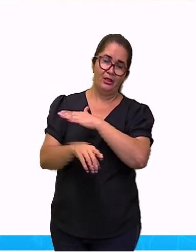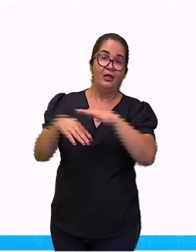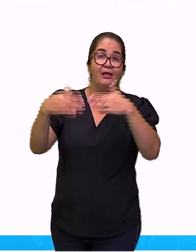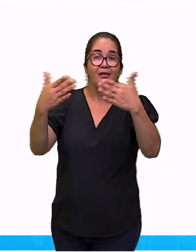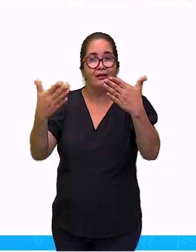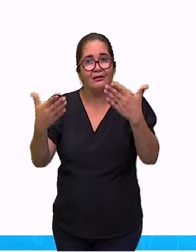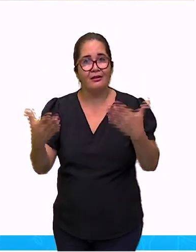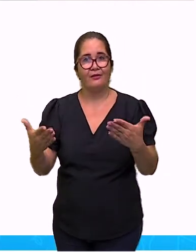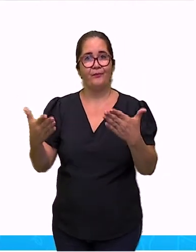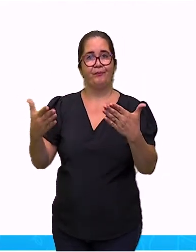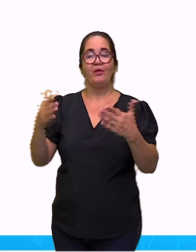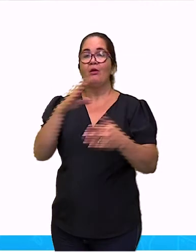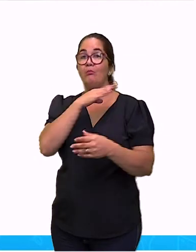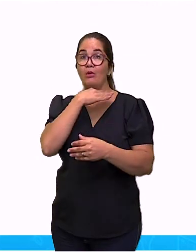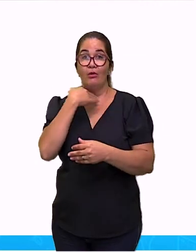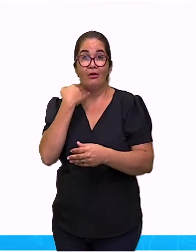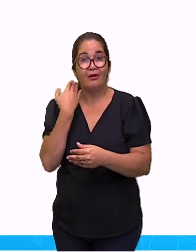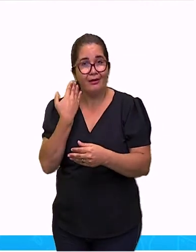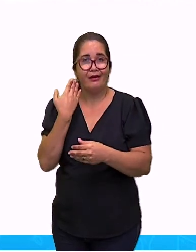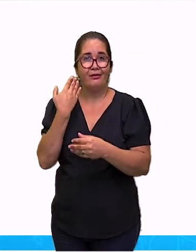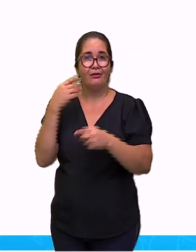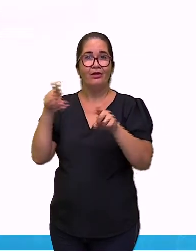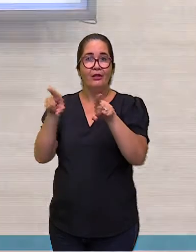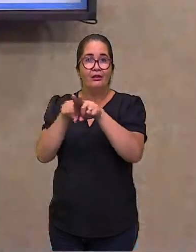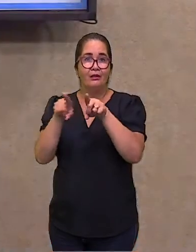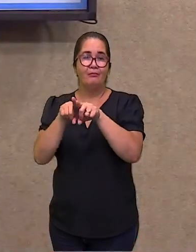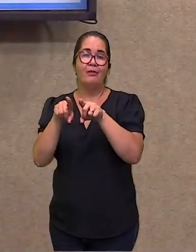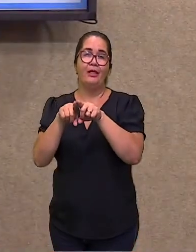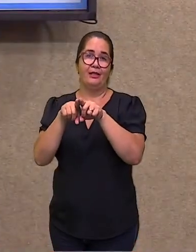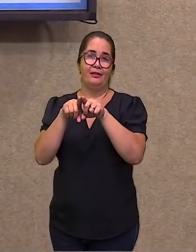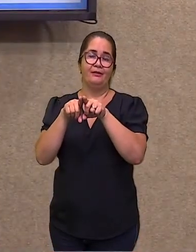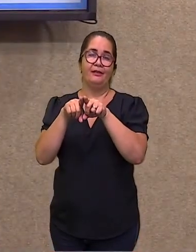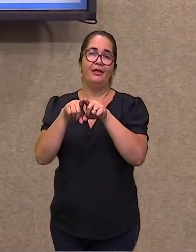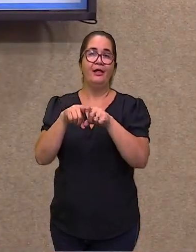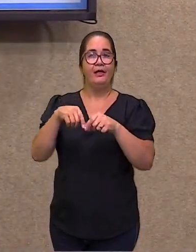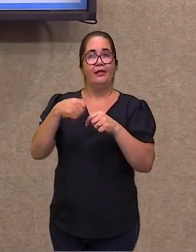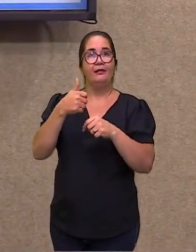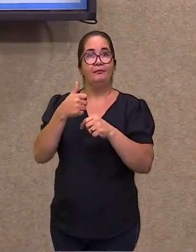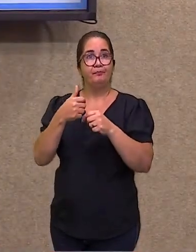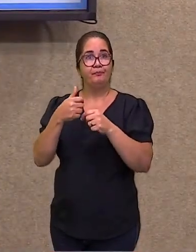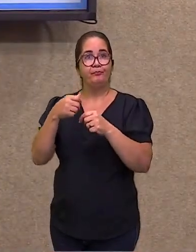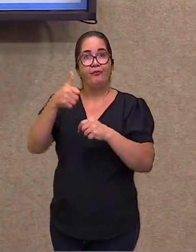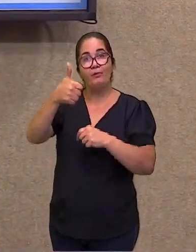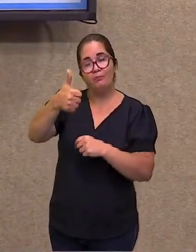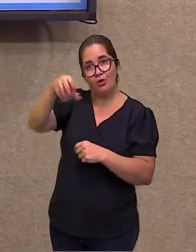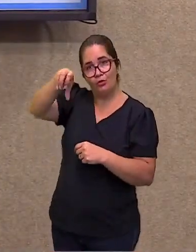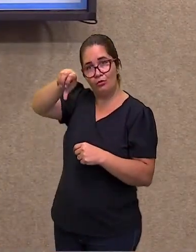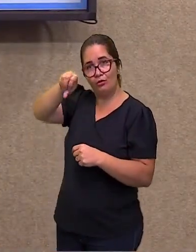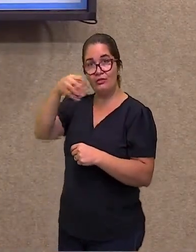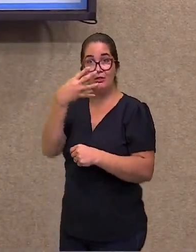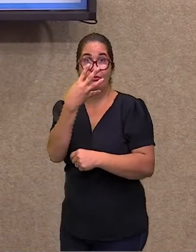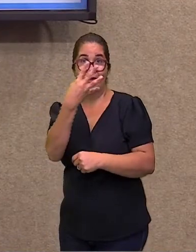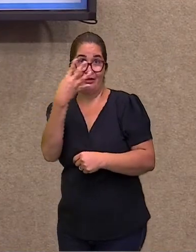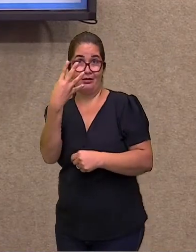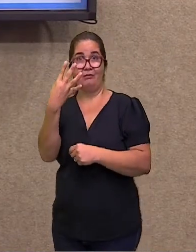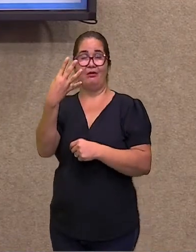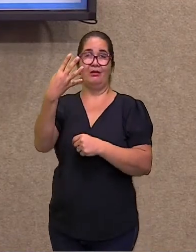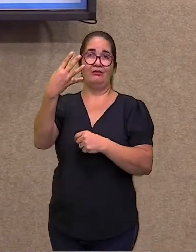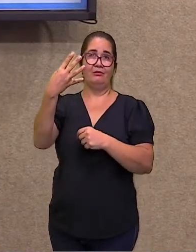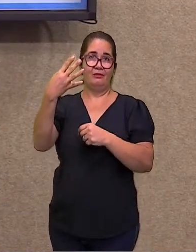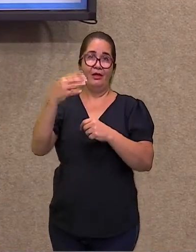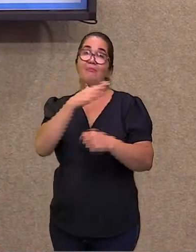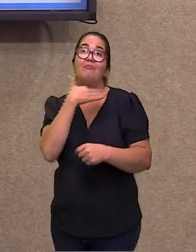pouco mais, deixaria ainda mais para nós aqui hoje um legado maravilhoso. Tem um legado maravilhoso, né? Para